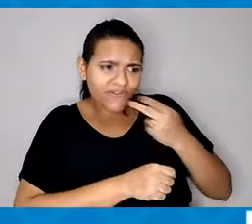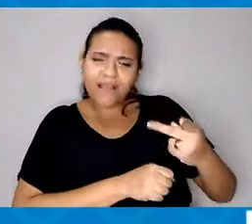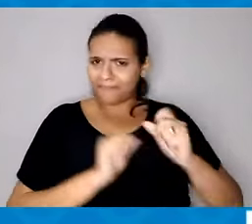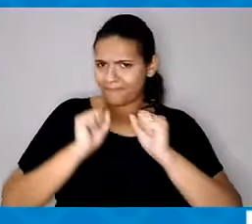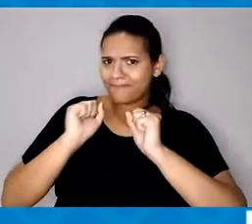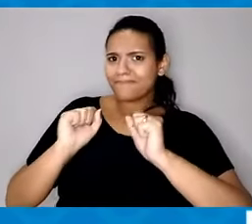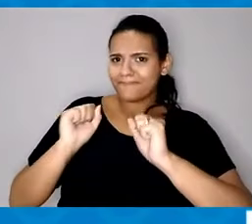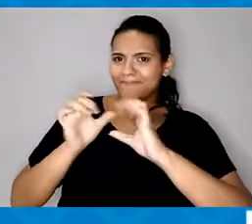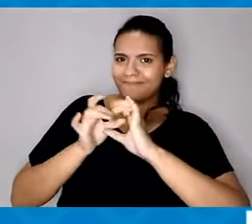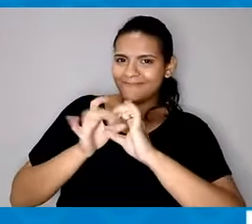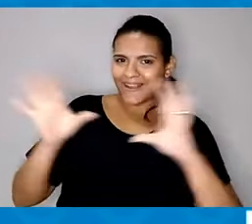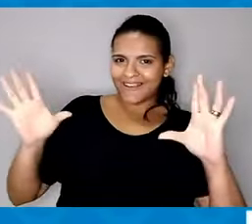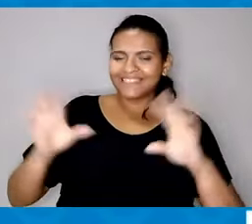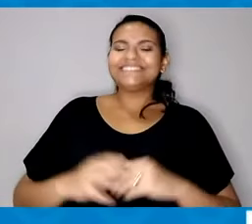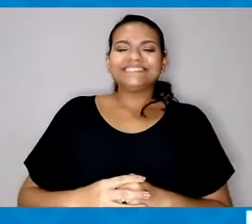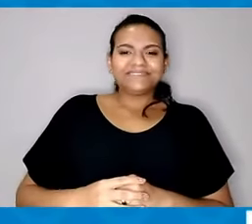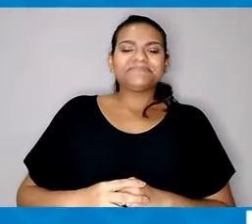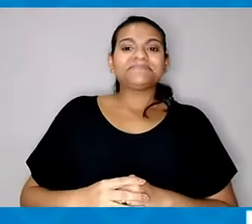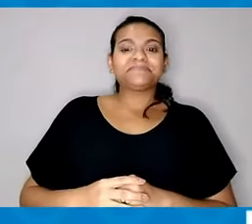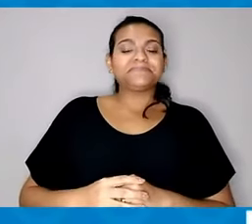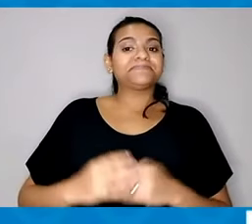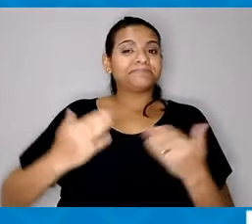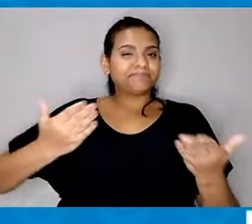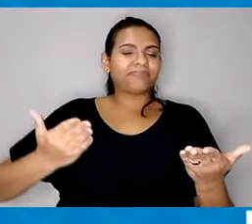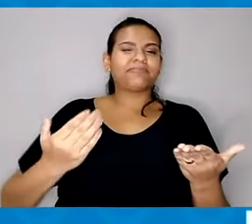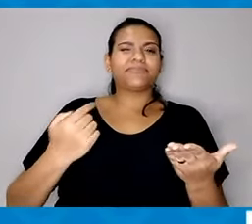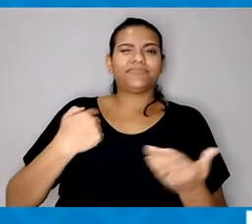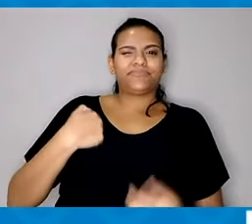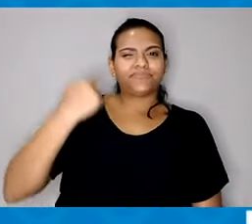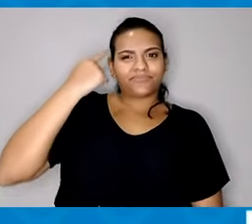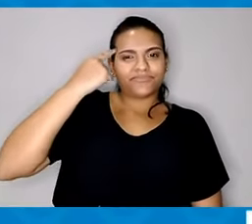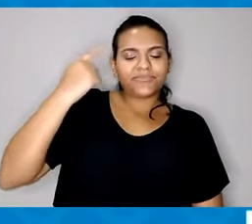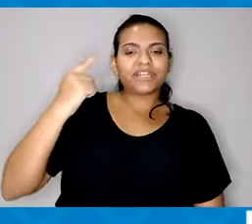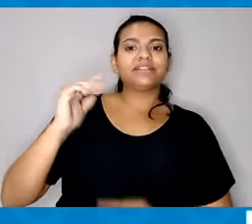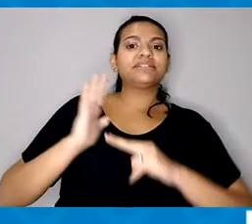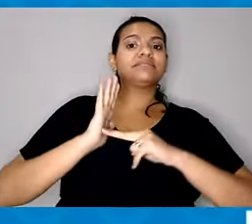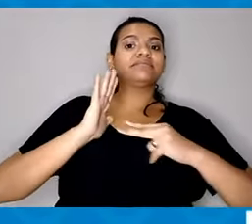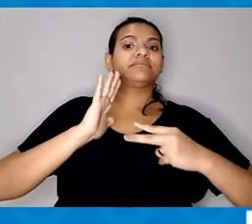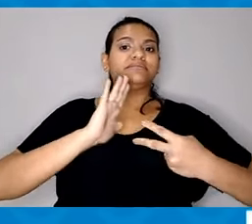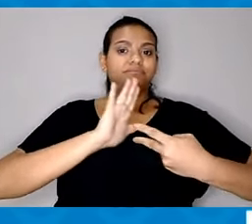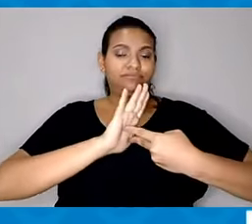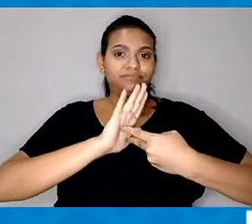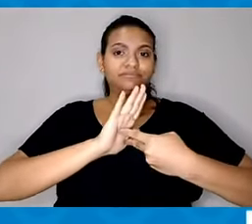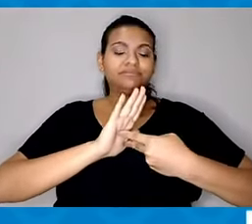Sem dúvida, e tudo isso é reunido no que eu chamo protagonismo autoral.